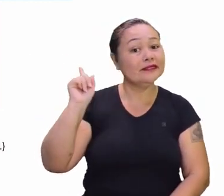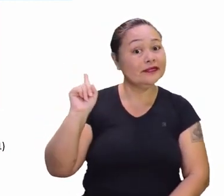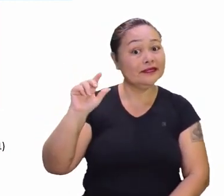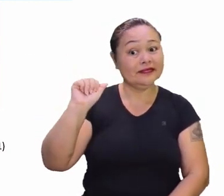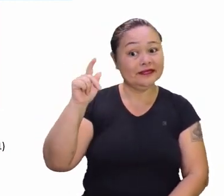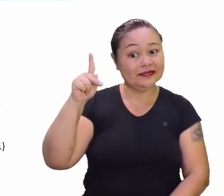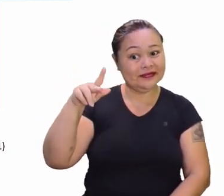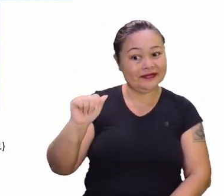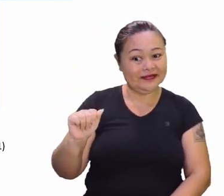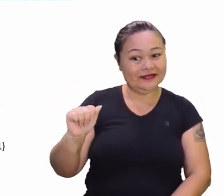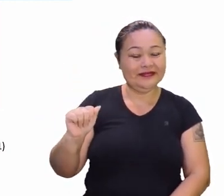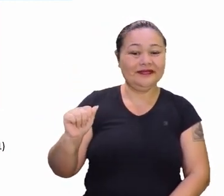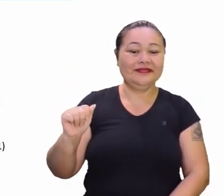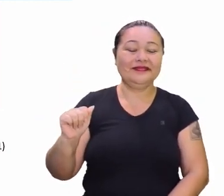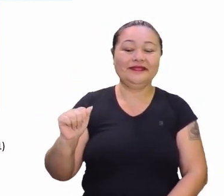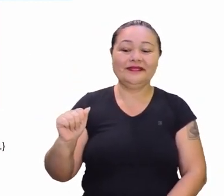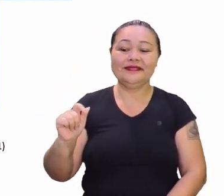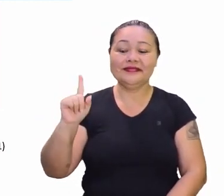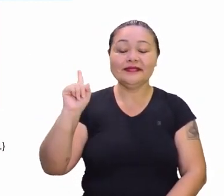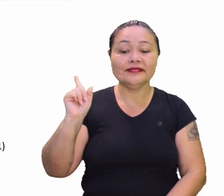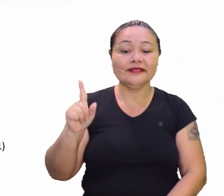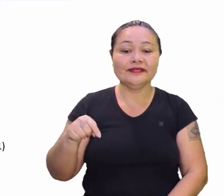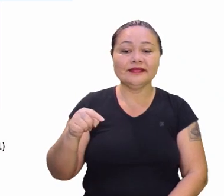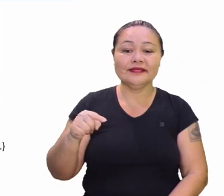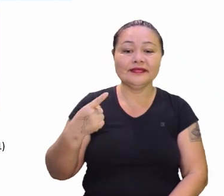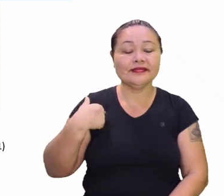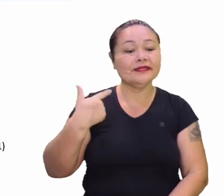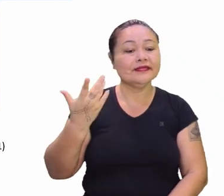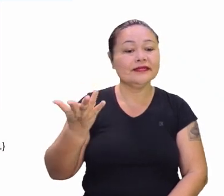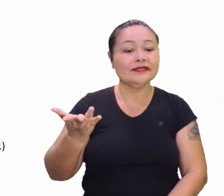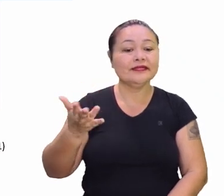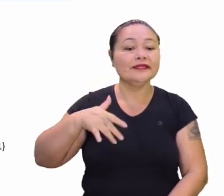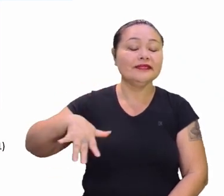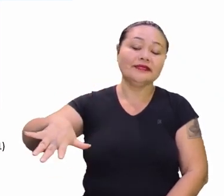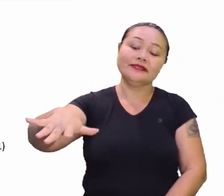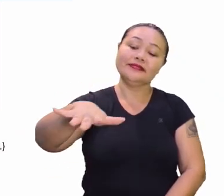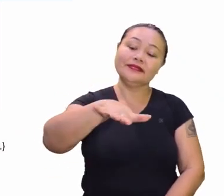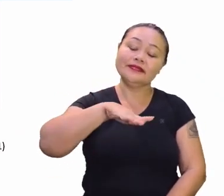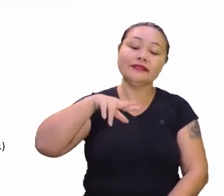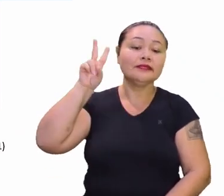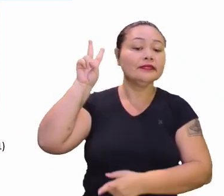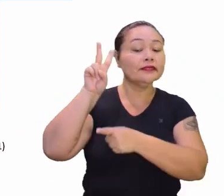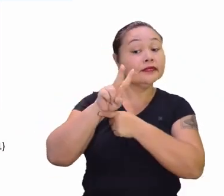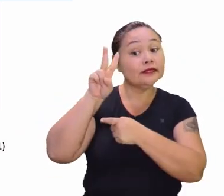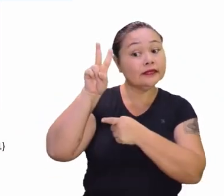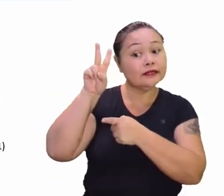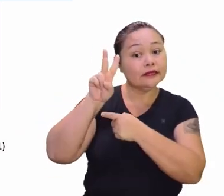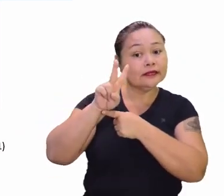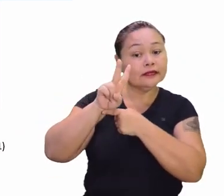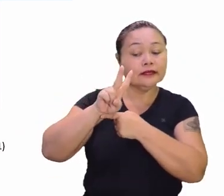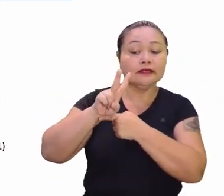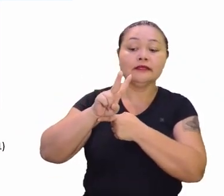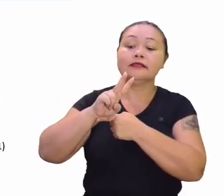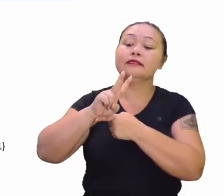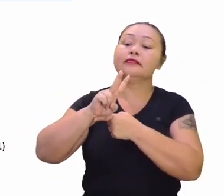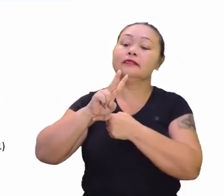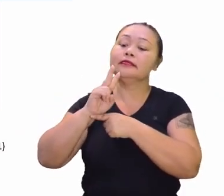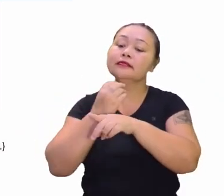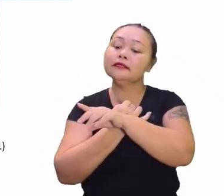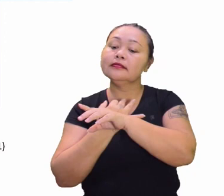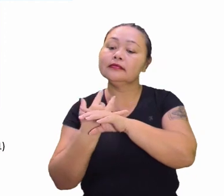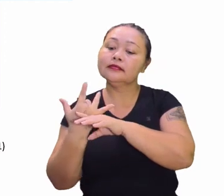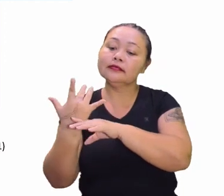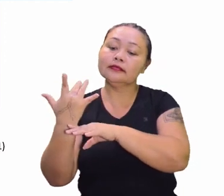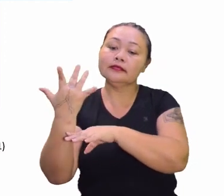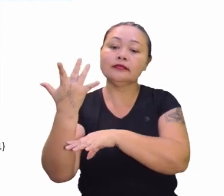aqui a APA que nós estamos falando, ela é a chamada Área de Proteção Ambiental